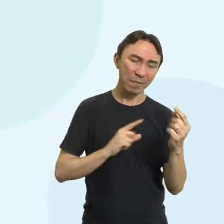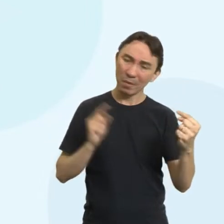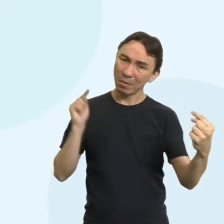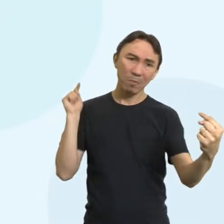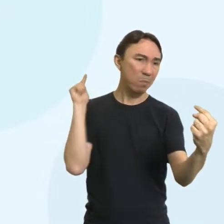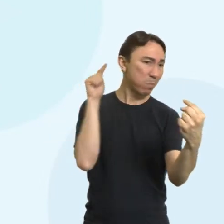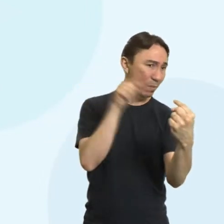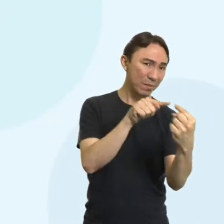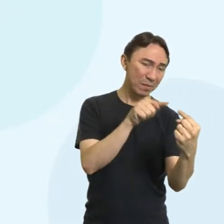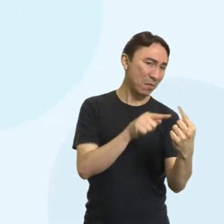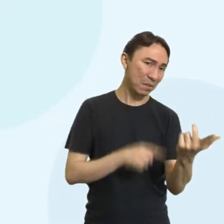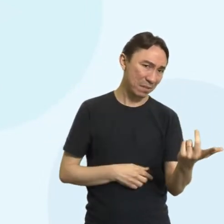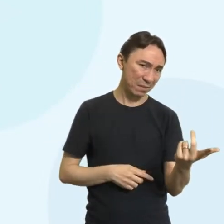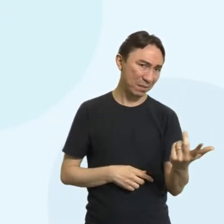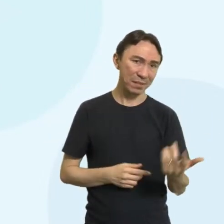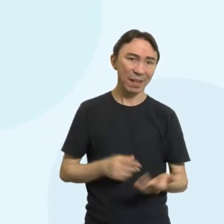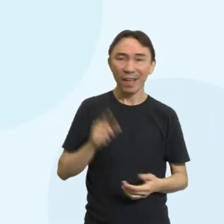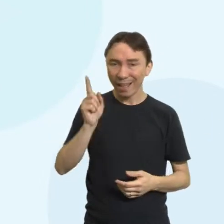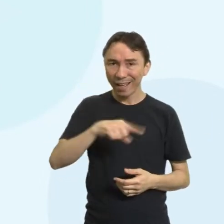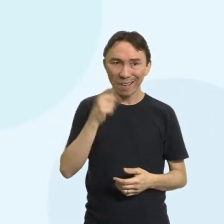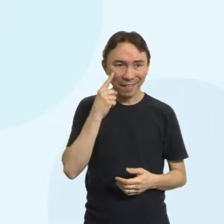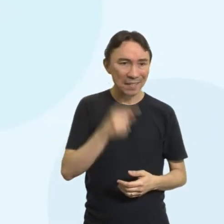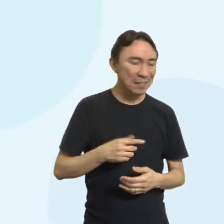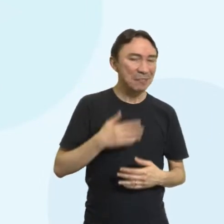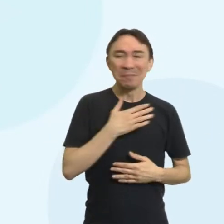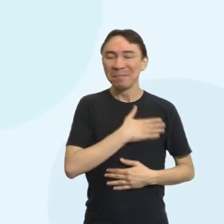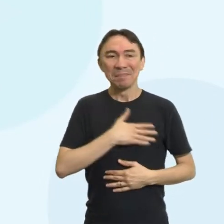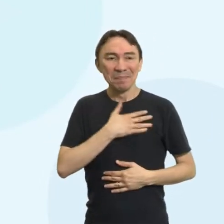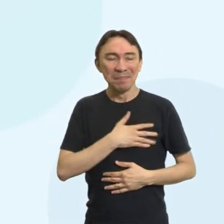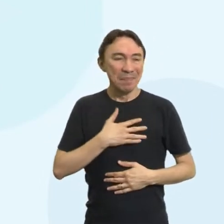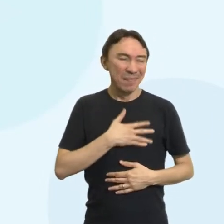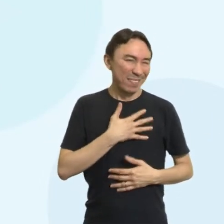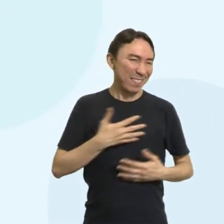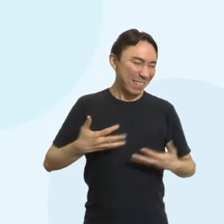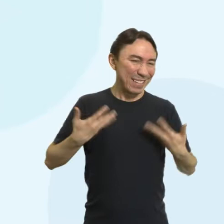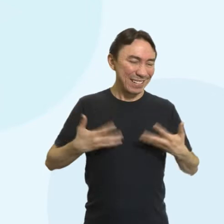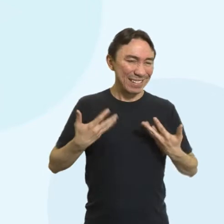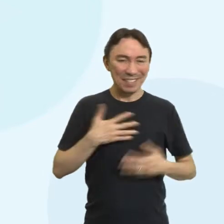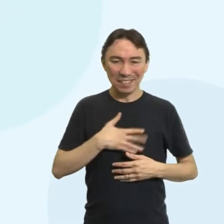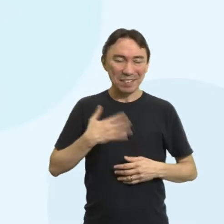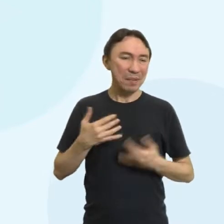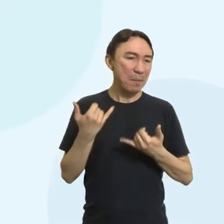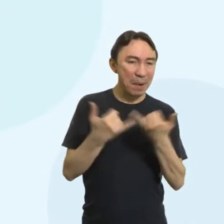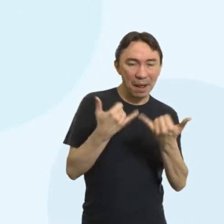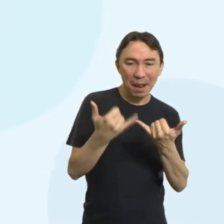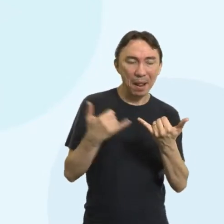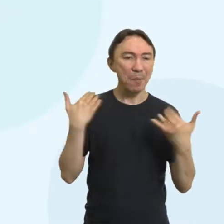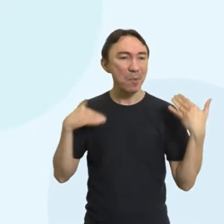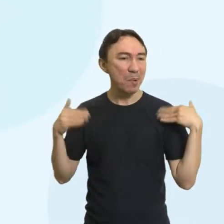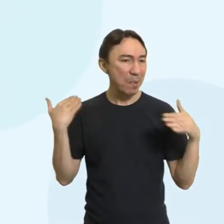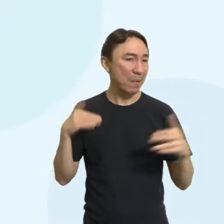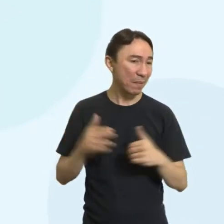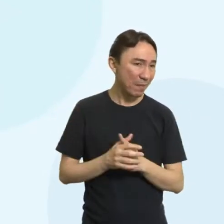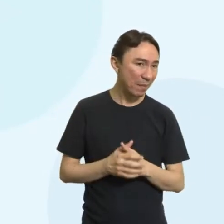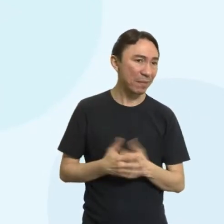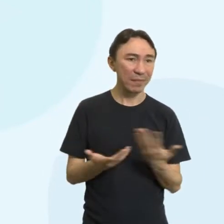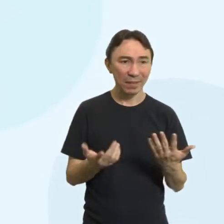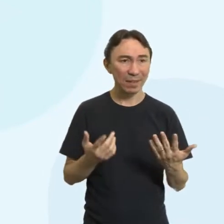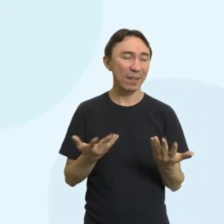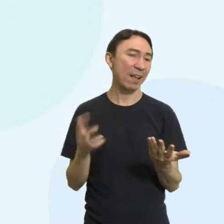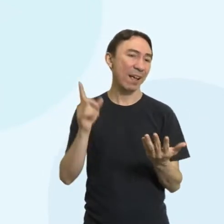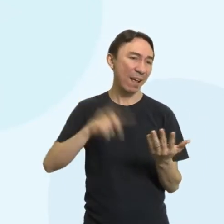diversão, o divertimento, o lazer, mas sempre tem um propósito. A gente lê para realizar uma ação, para estudar,